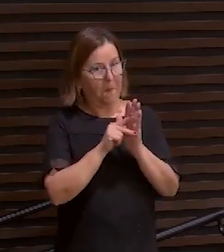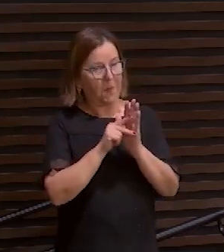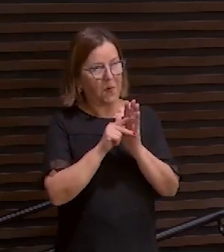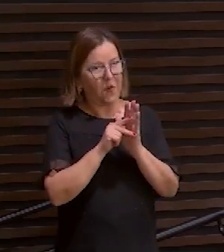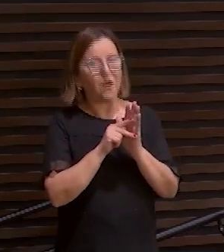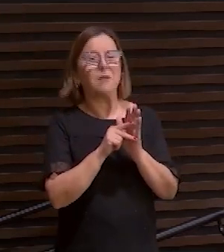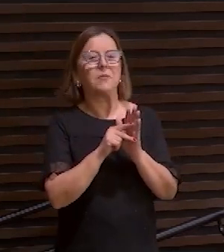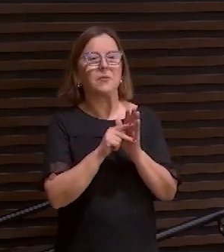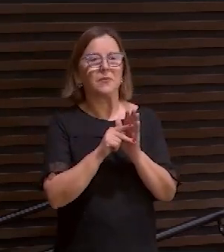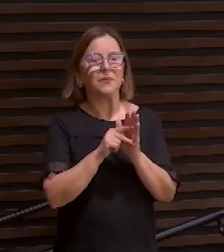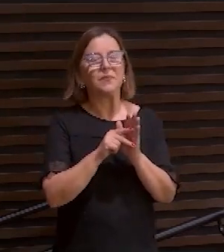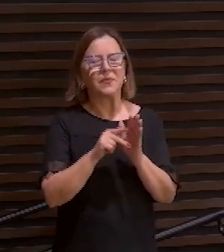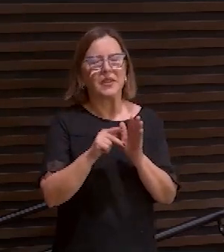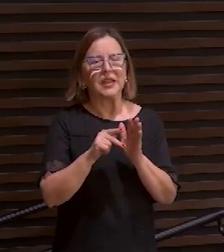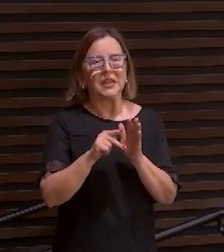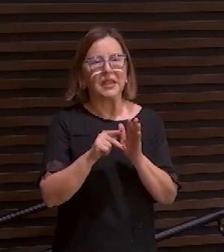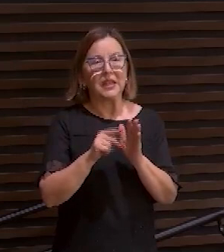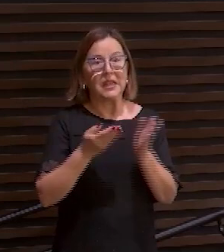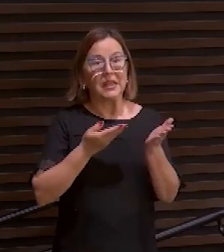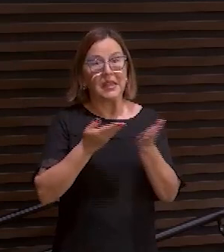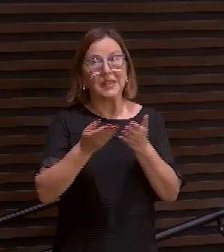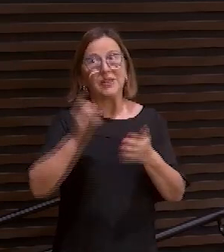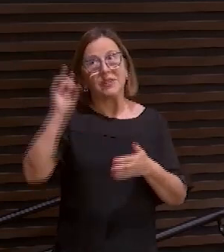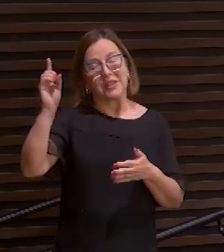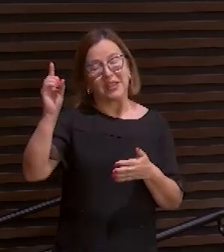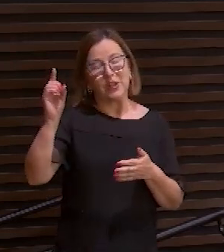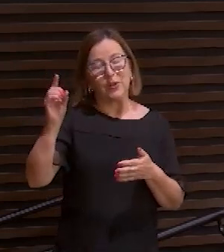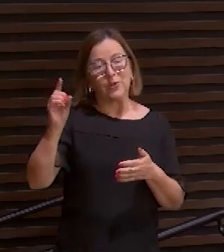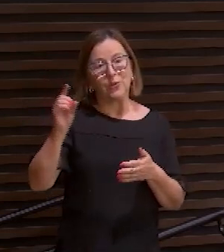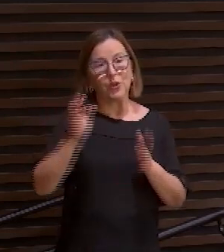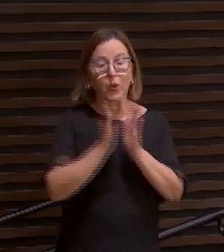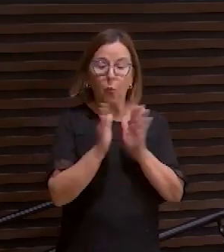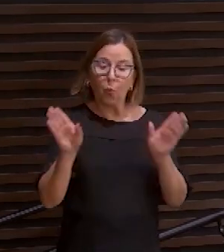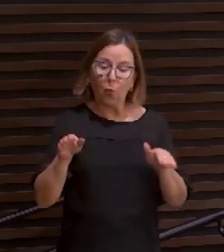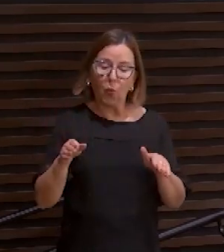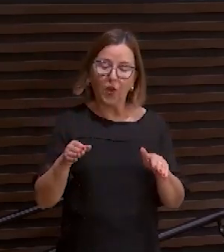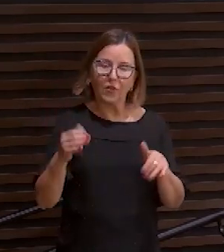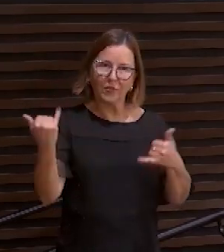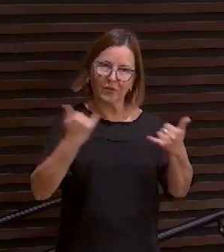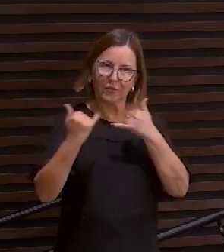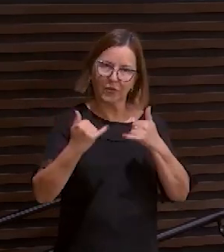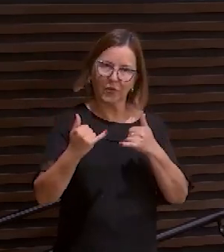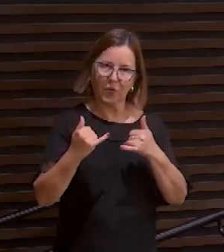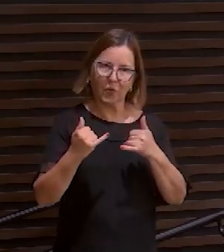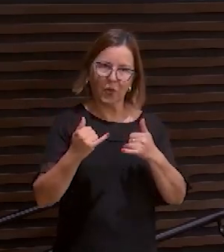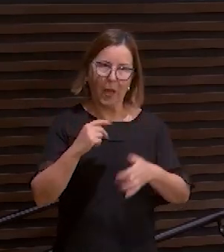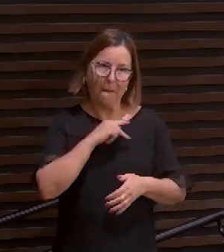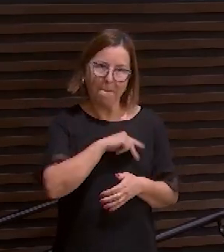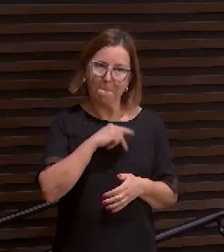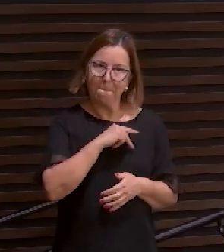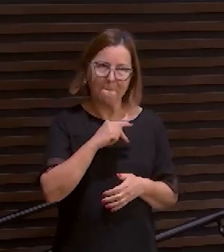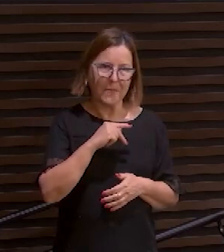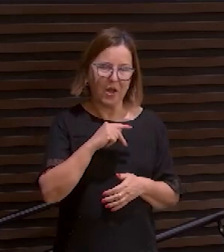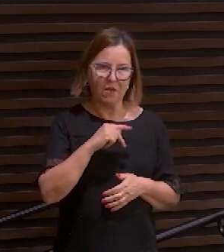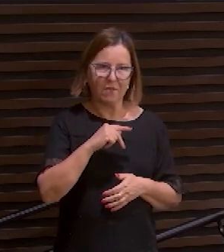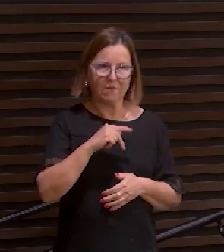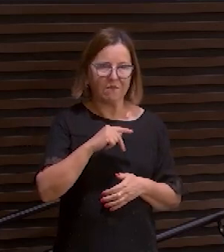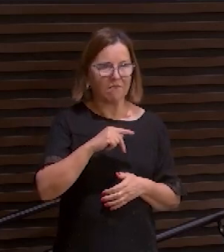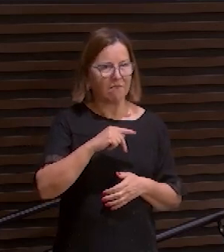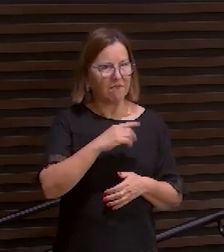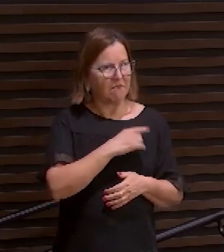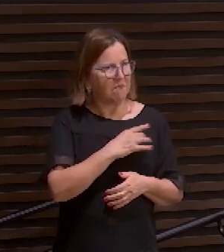esteve comigo dizendo, Paulo, não temas. É preciso que compareças